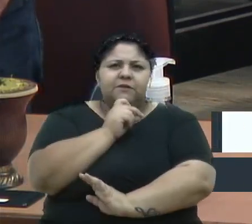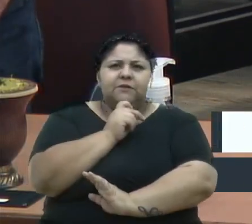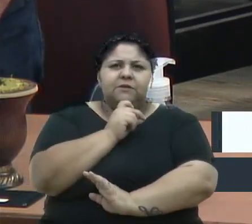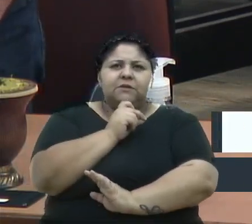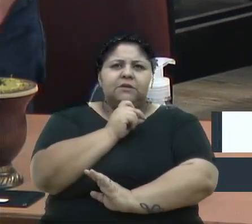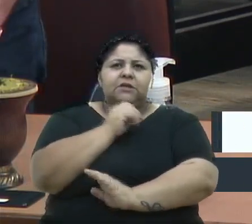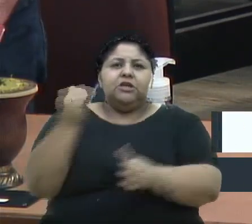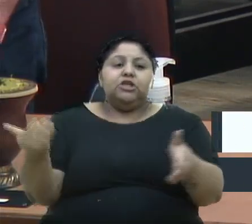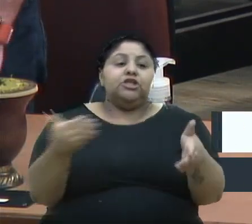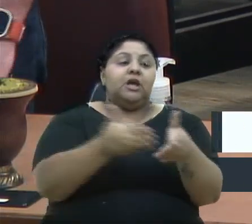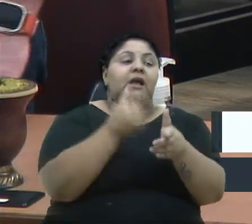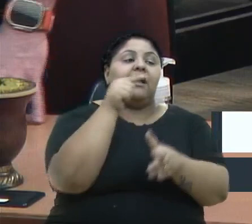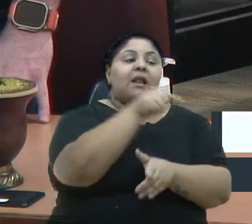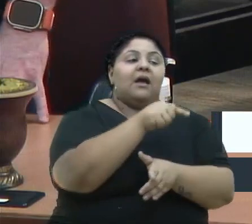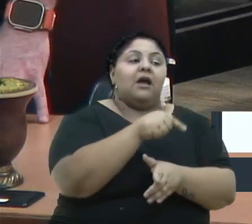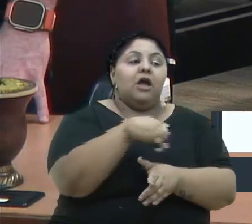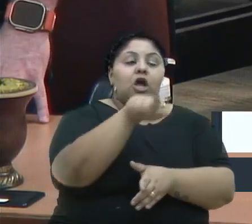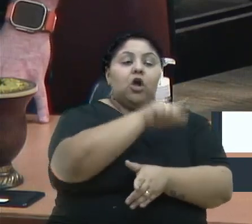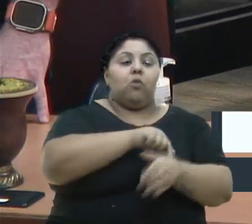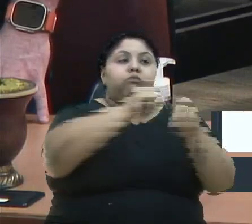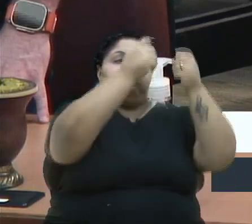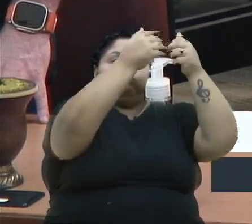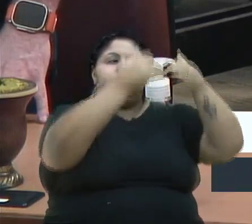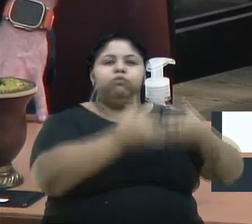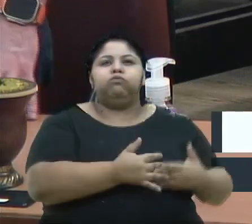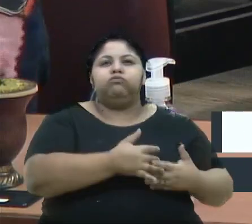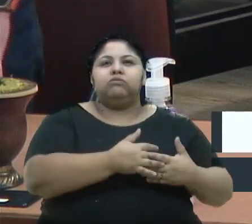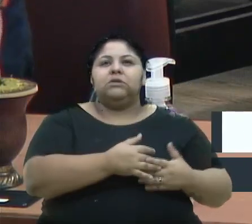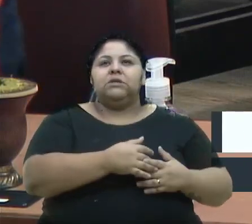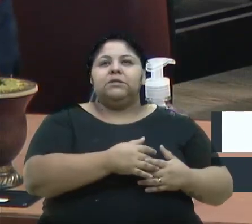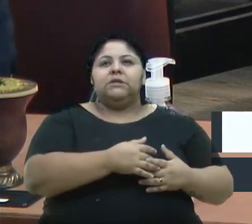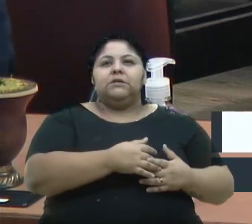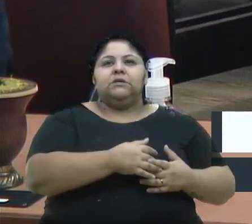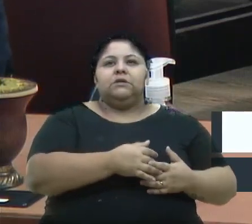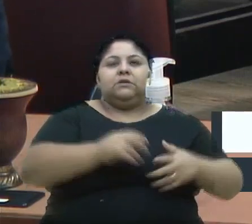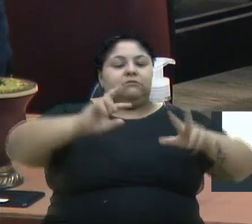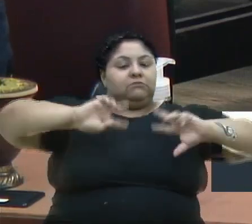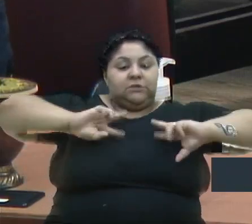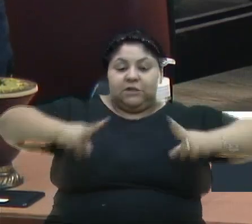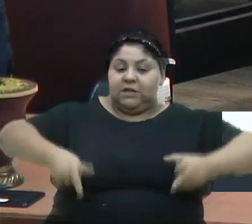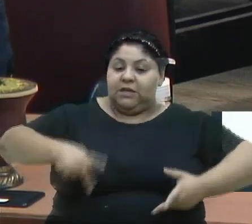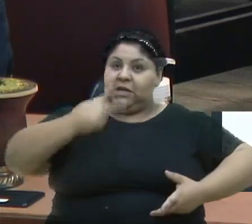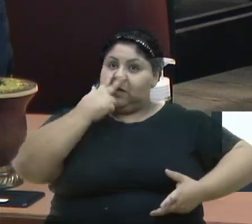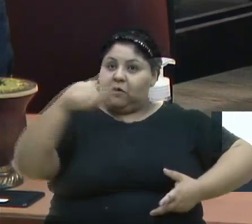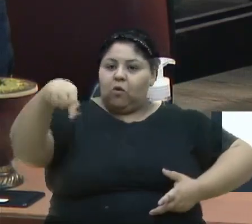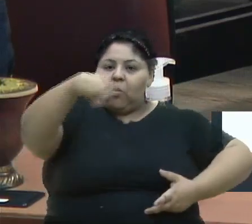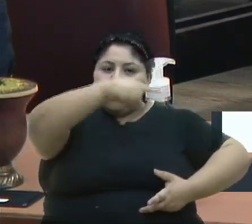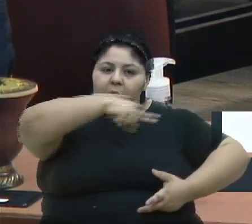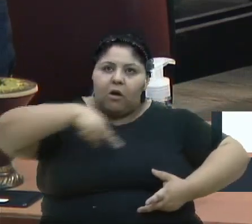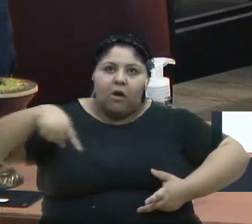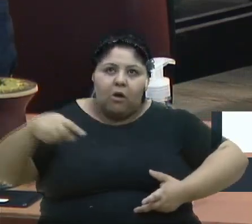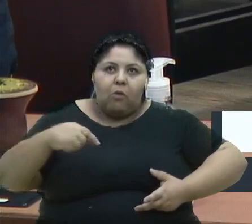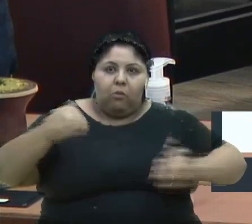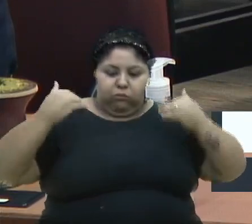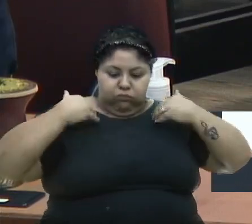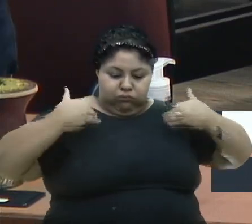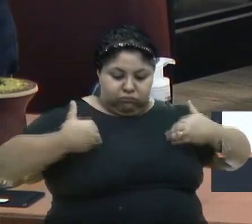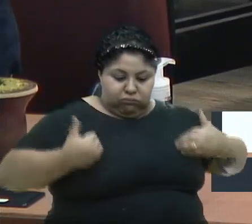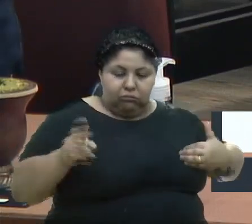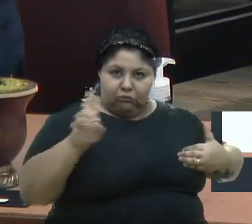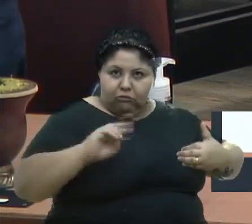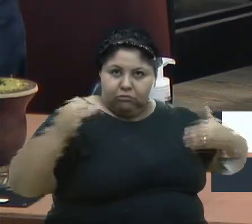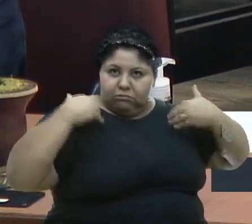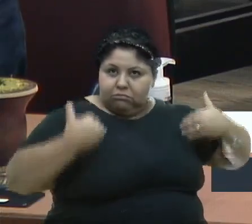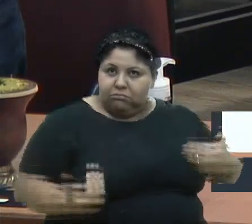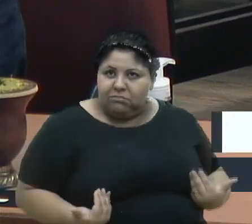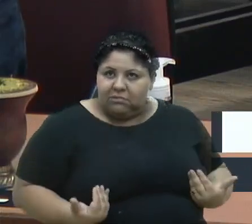alcançar lá. E quando eu explico, olha, são seres humanos, que nem nós, usam a farda. E esse exemplo que